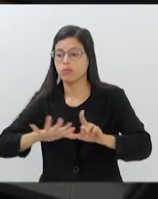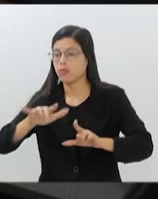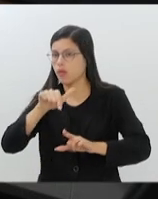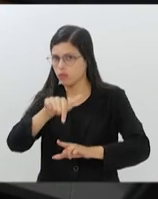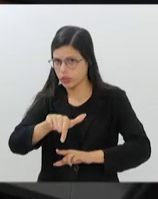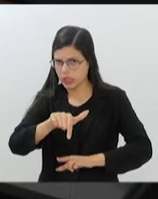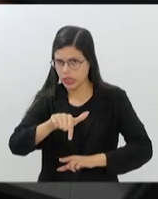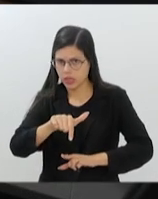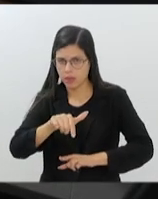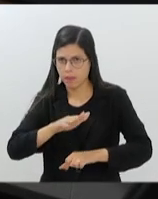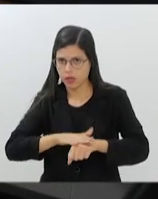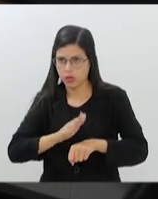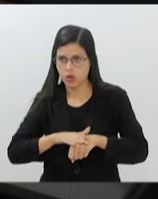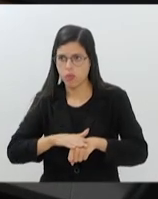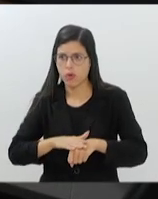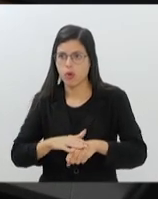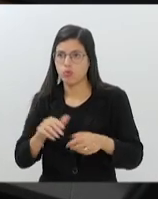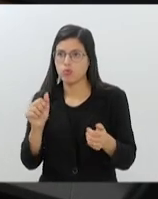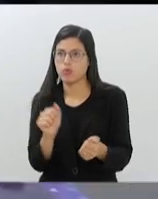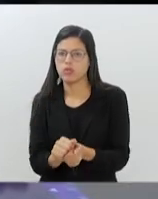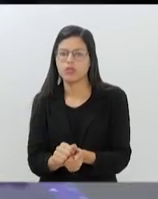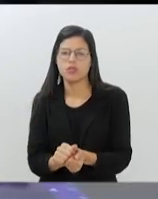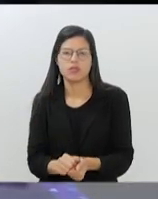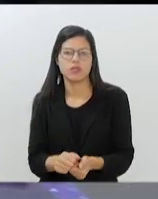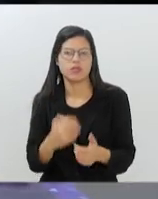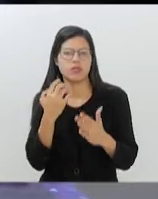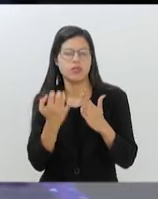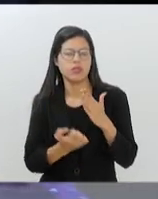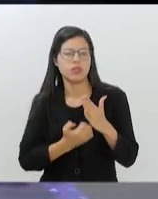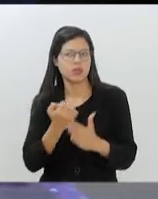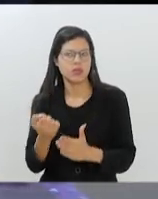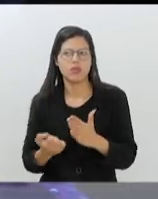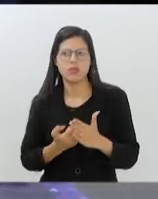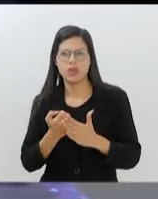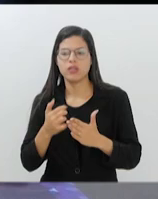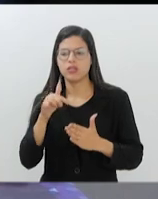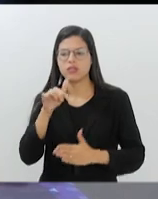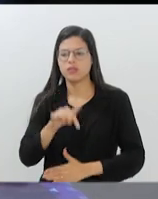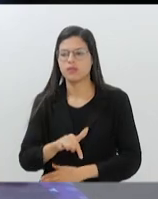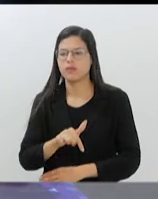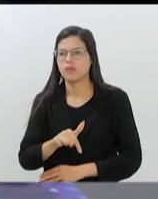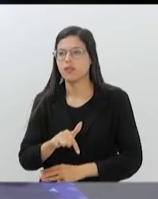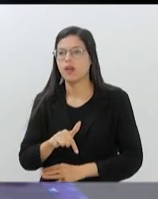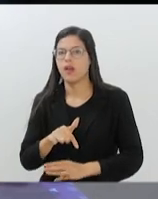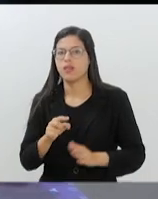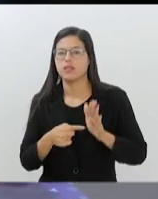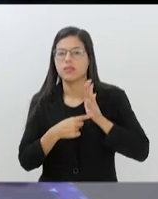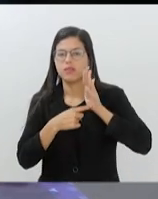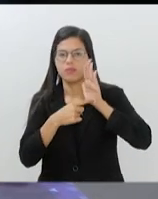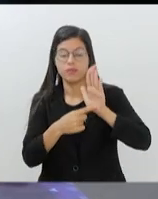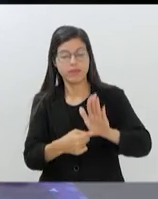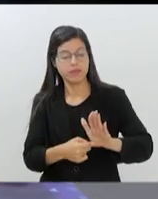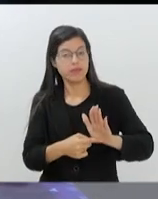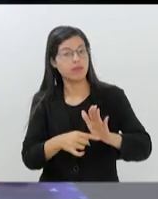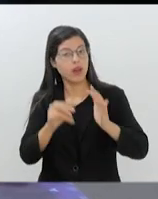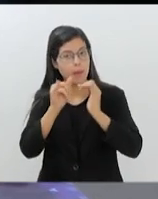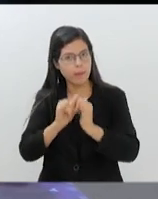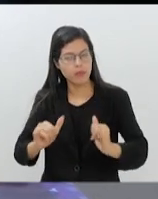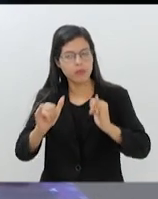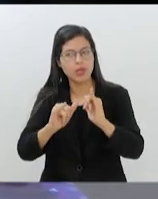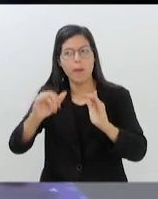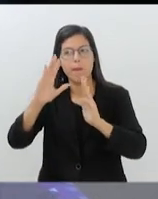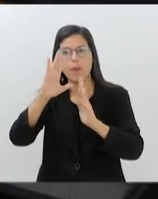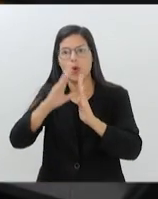agência aprova o plano de mídia mas veja só dep a agência fez o plano de mídia ela apresentou que aquela publicidade seria no